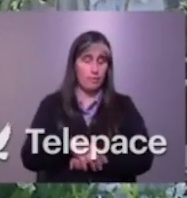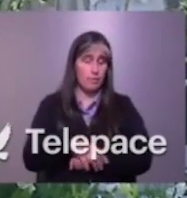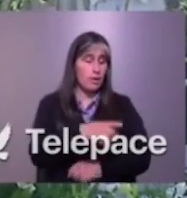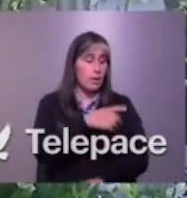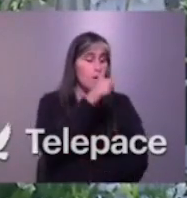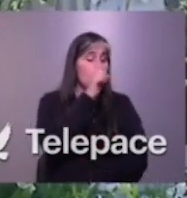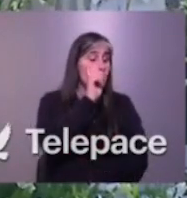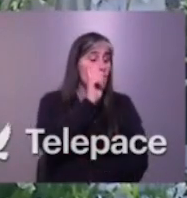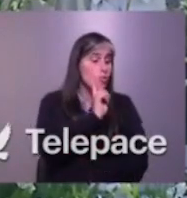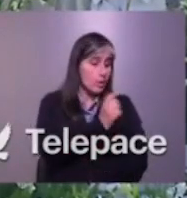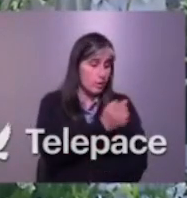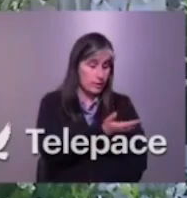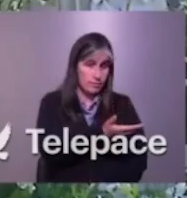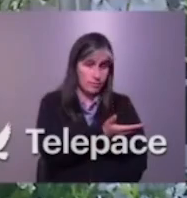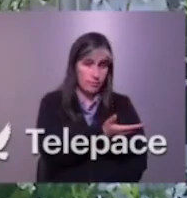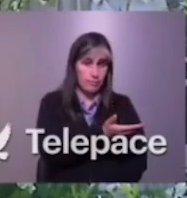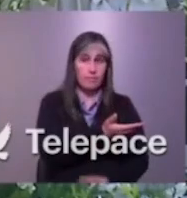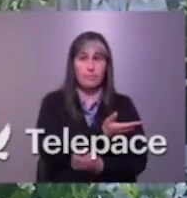"Woman,